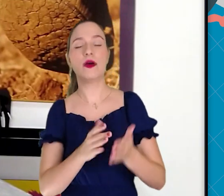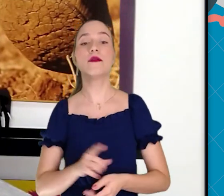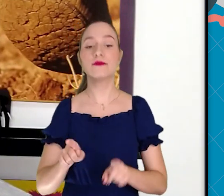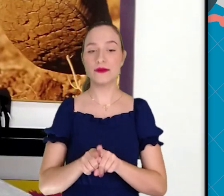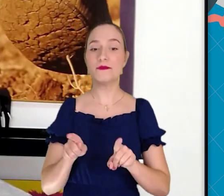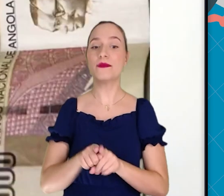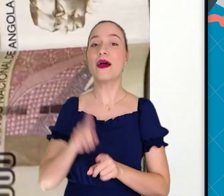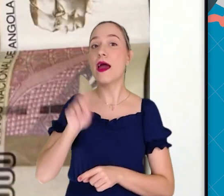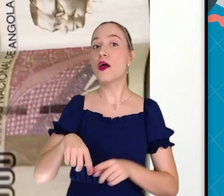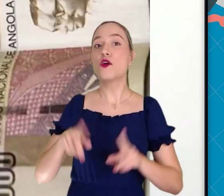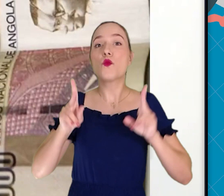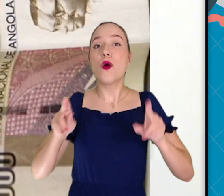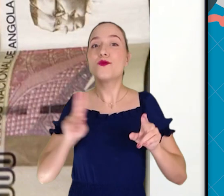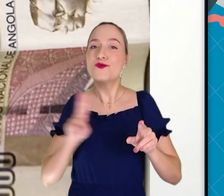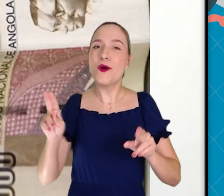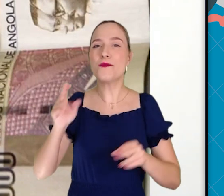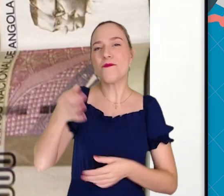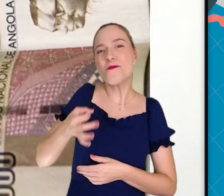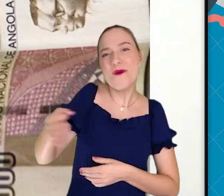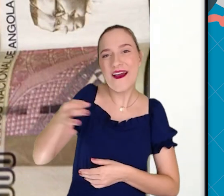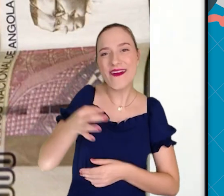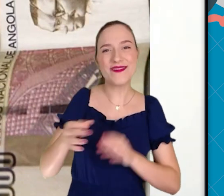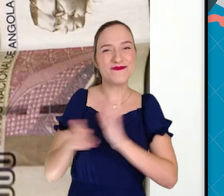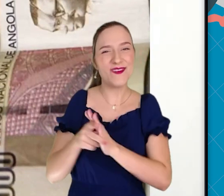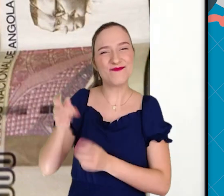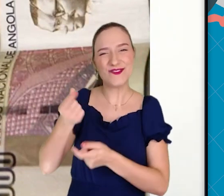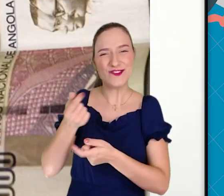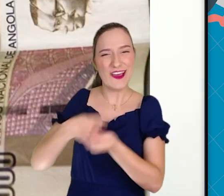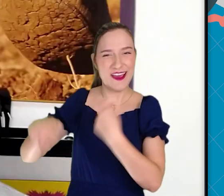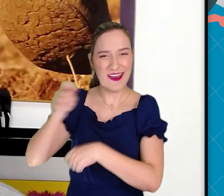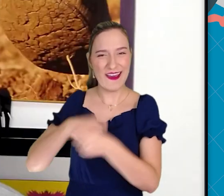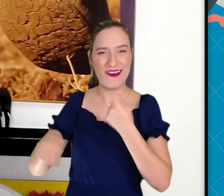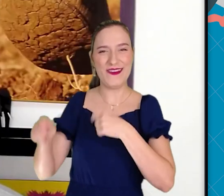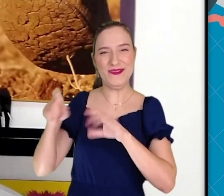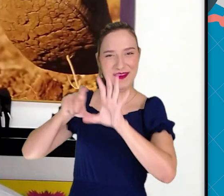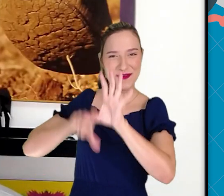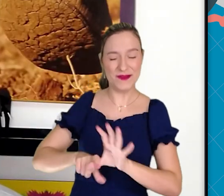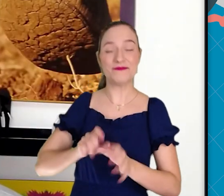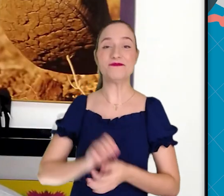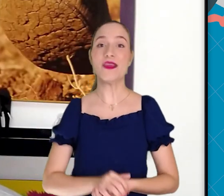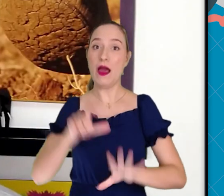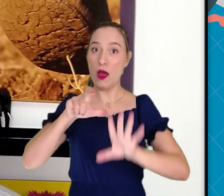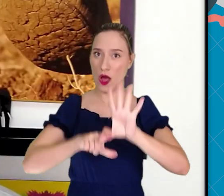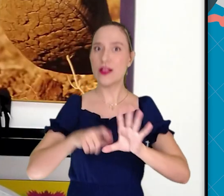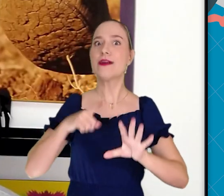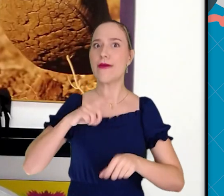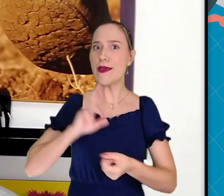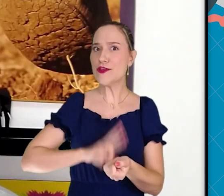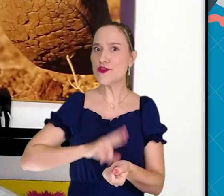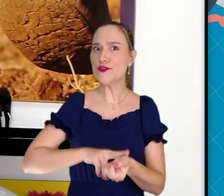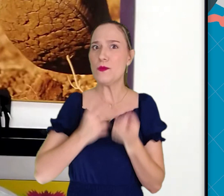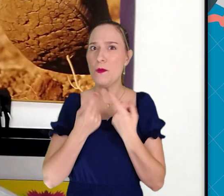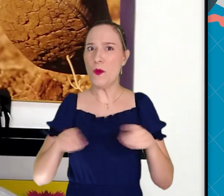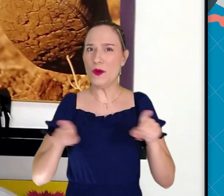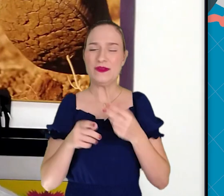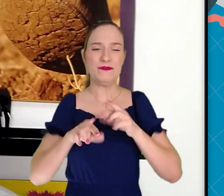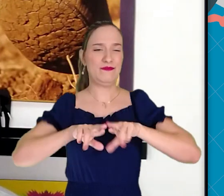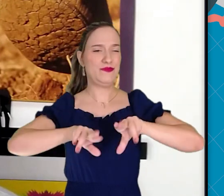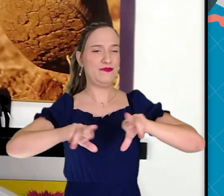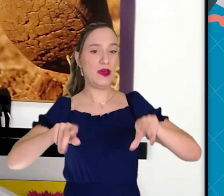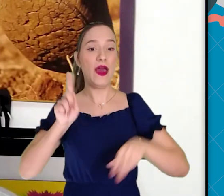Kwanza também dá o nome à moeda nacional angolana. Angola tem um dos estilos musicais